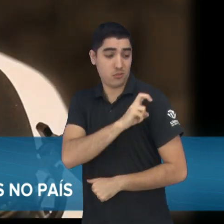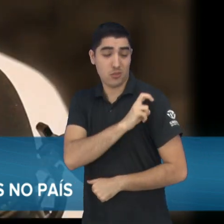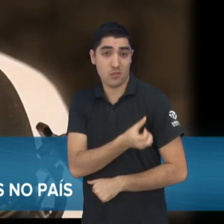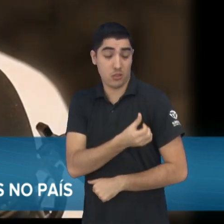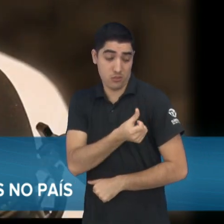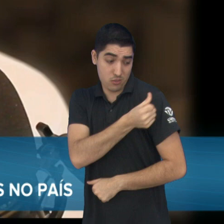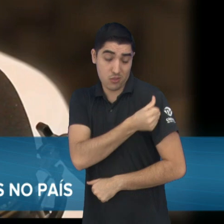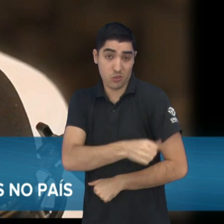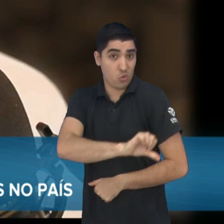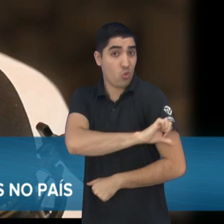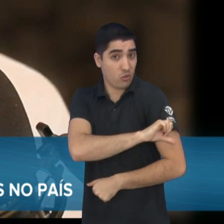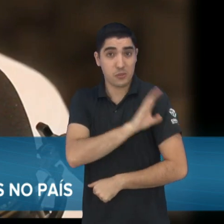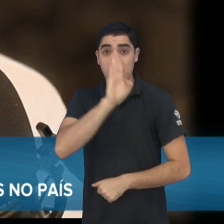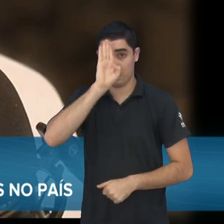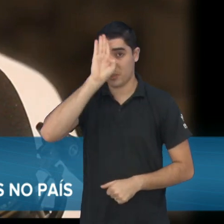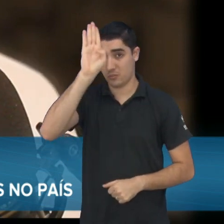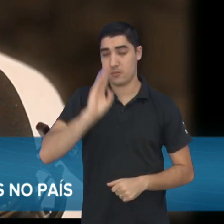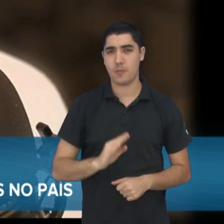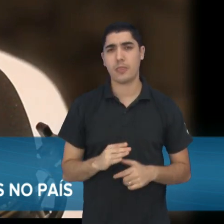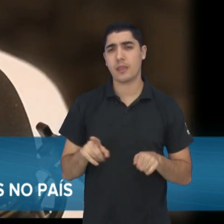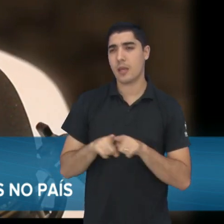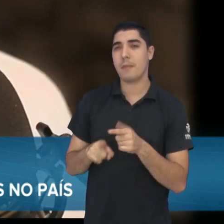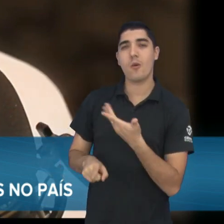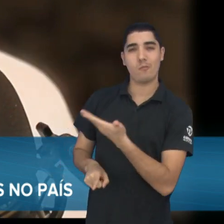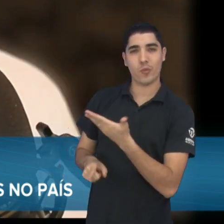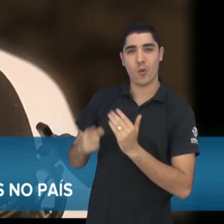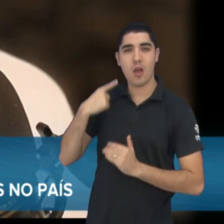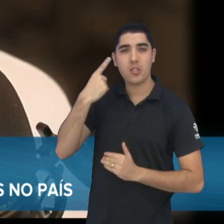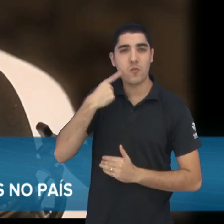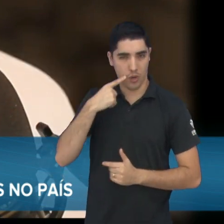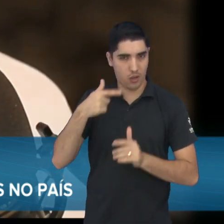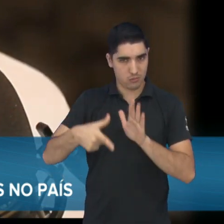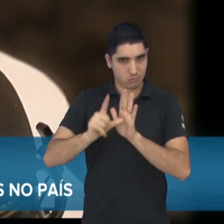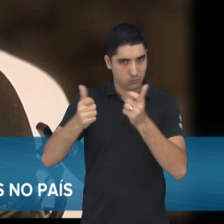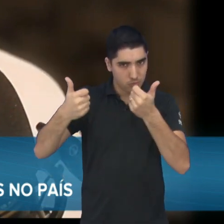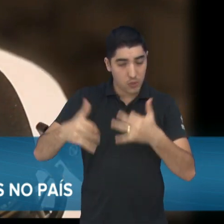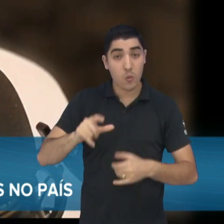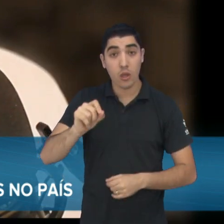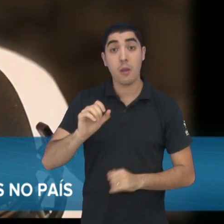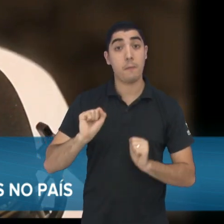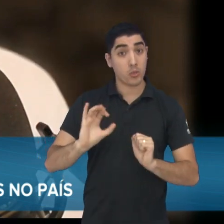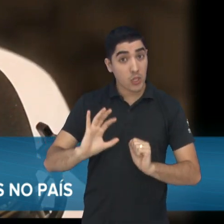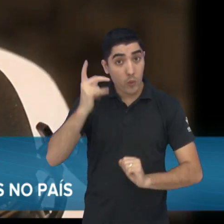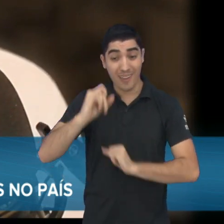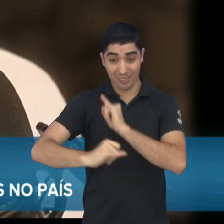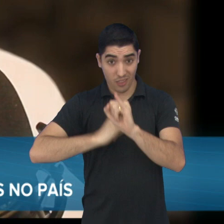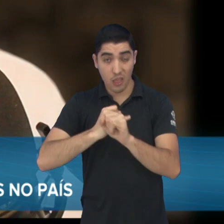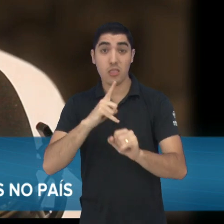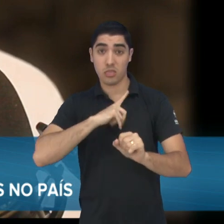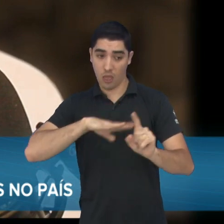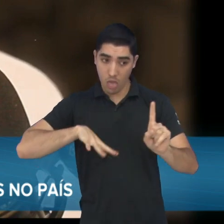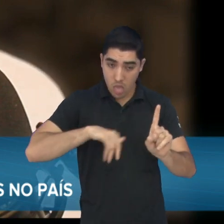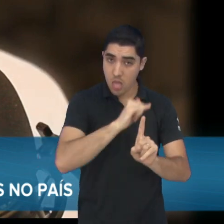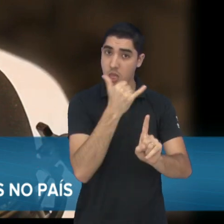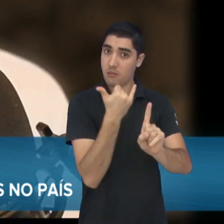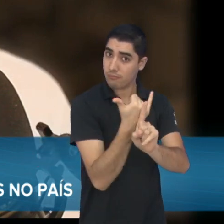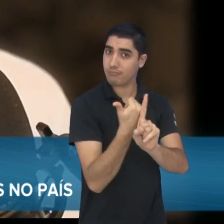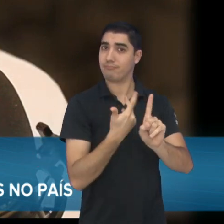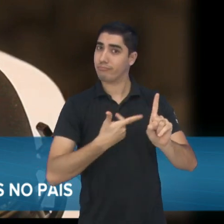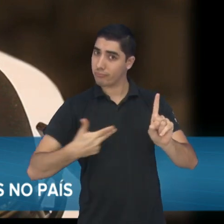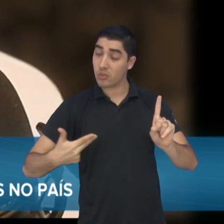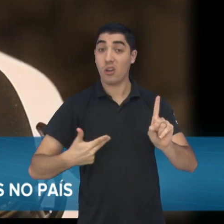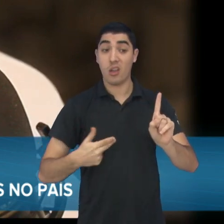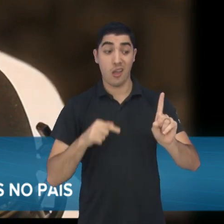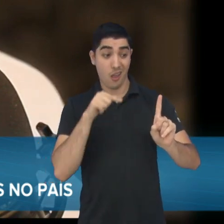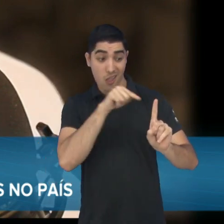Como a gente comentou ali com o Dr. Frediano, comentando sobre casos de cyberbullying, casos onde as crianças acabam